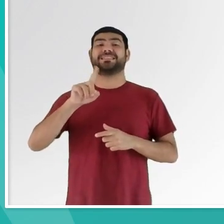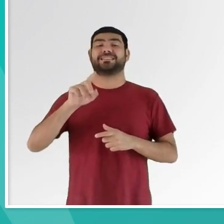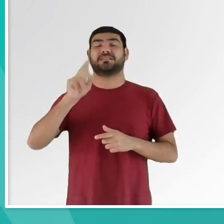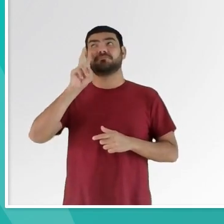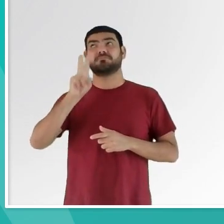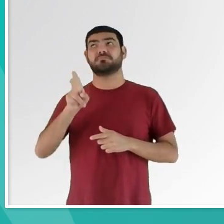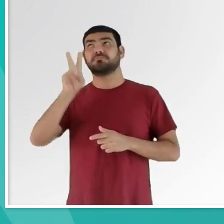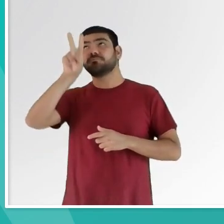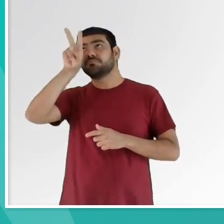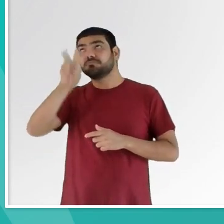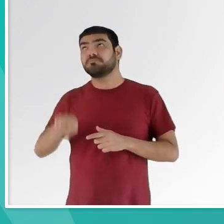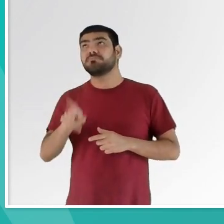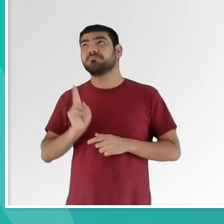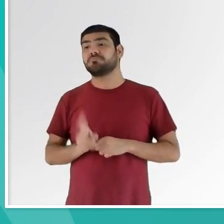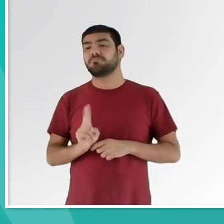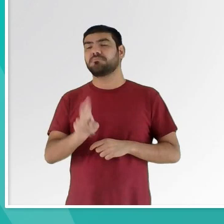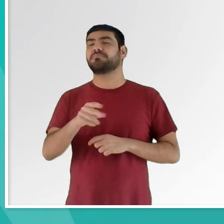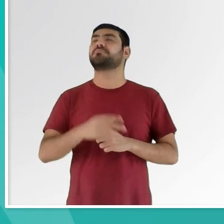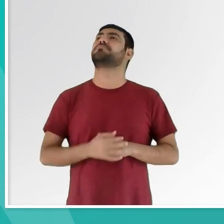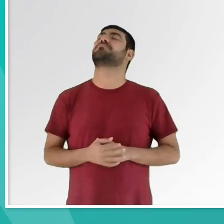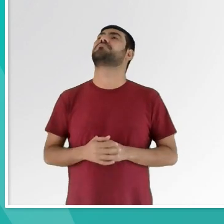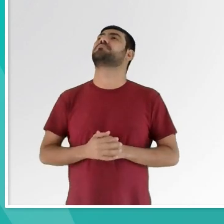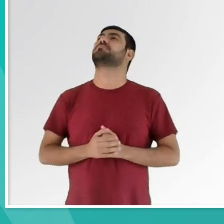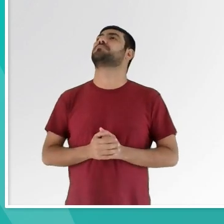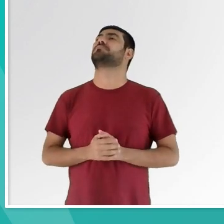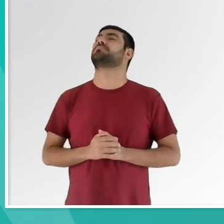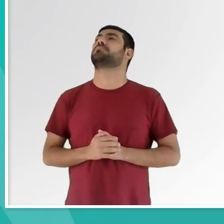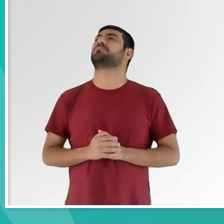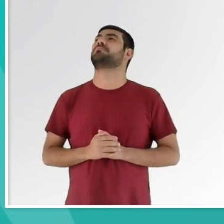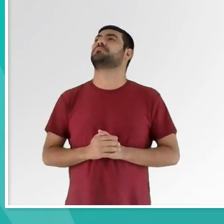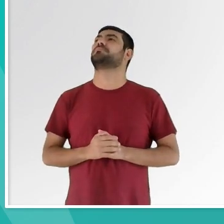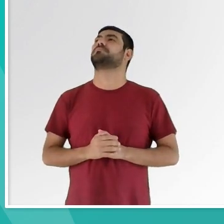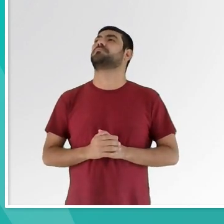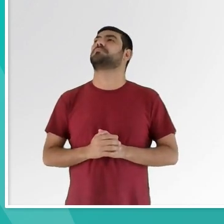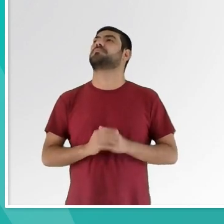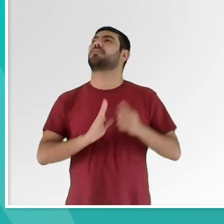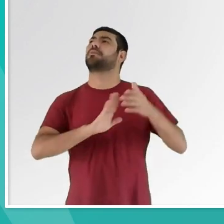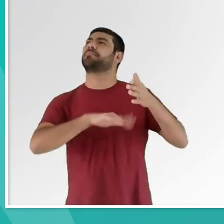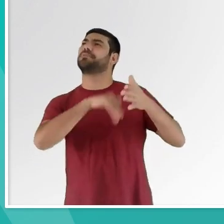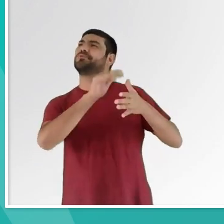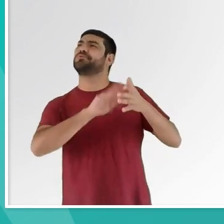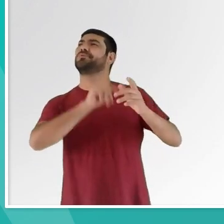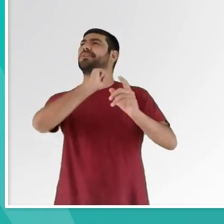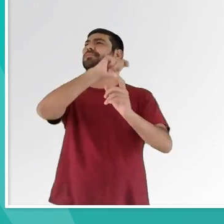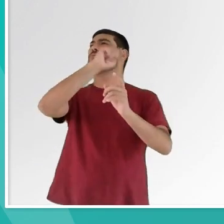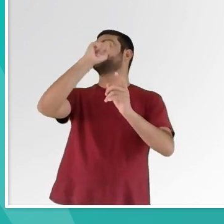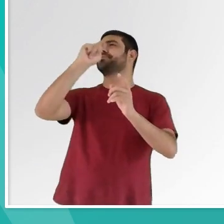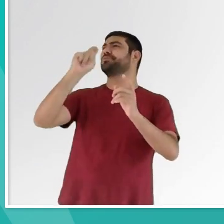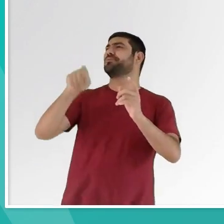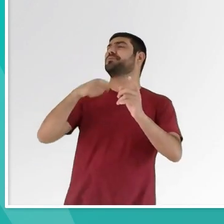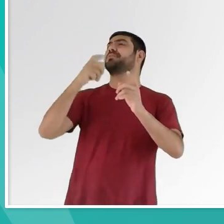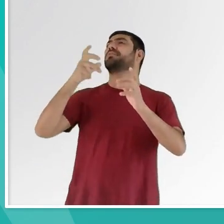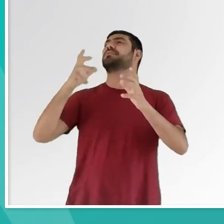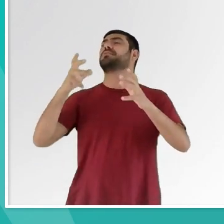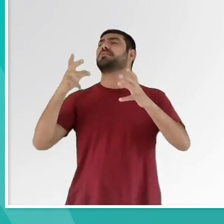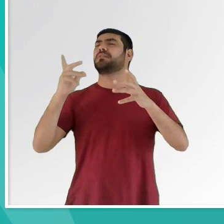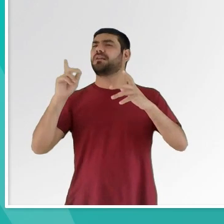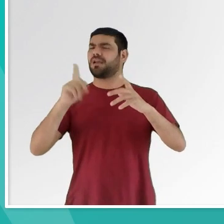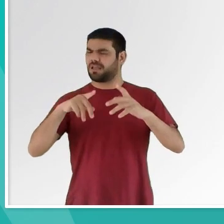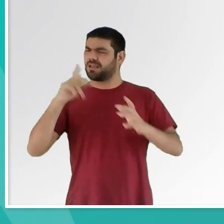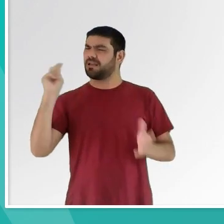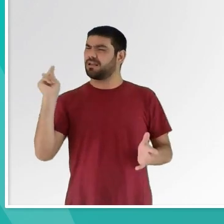movimento povera, que se destacou na pintura, escultura, instalação e performance, era de fato propor